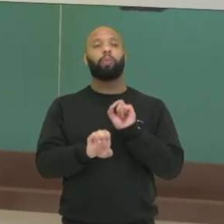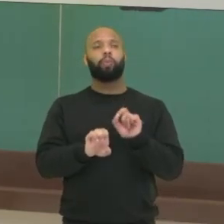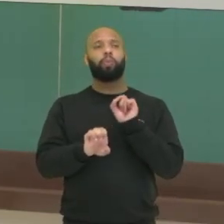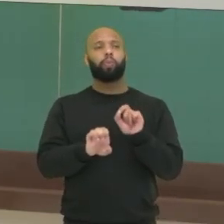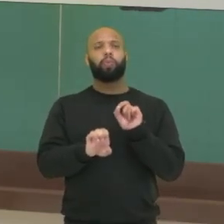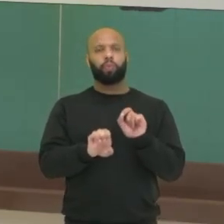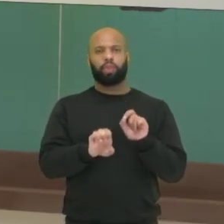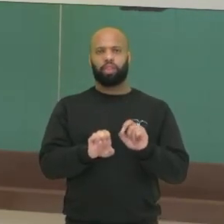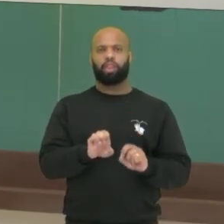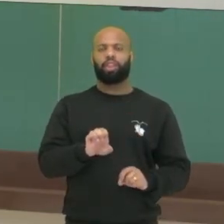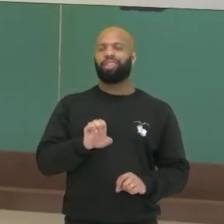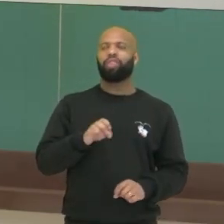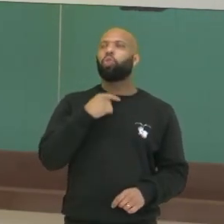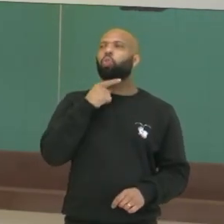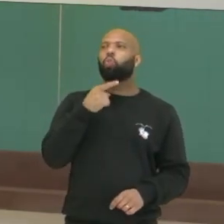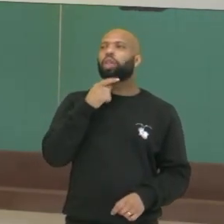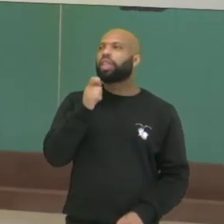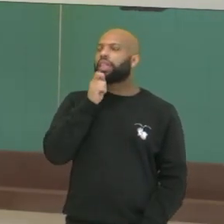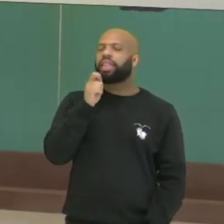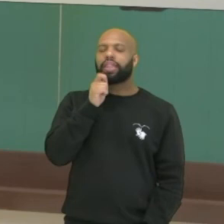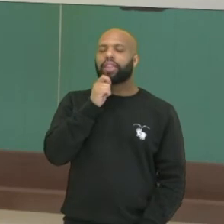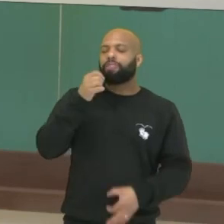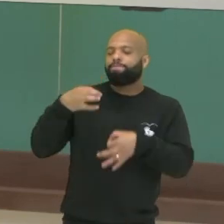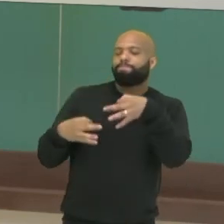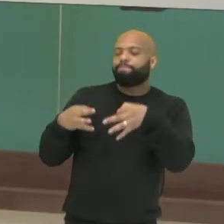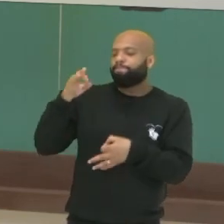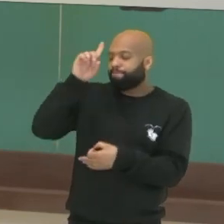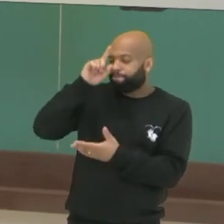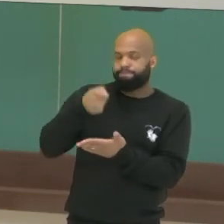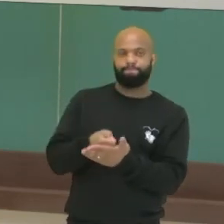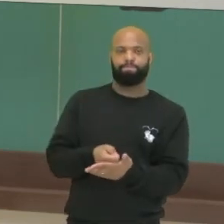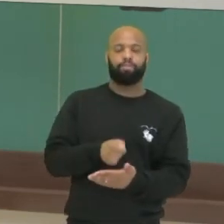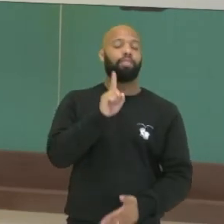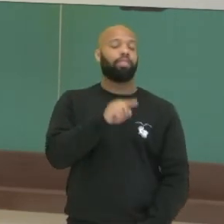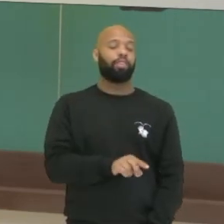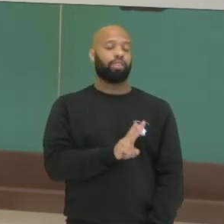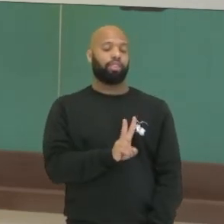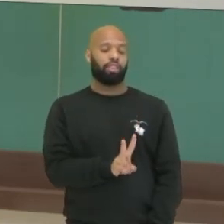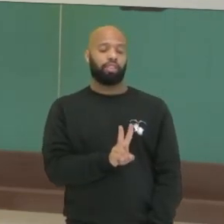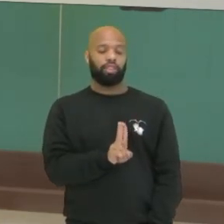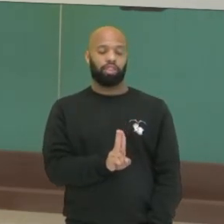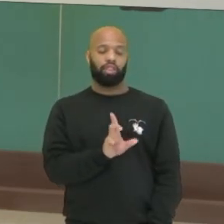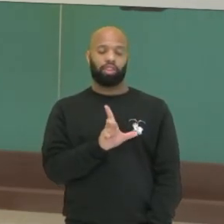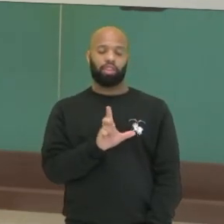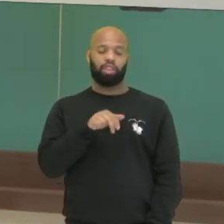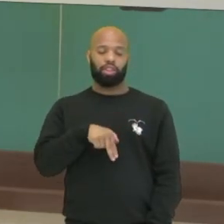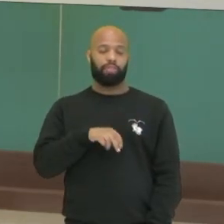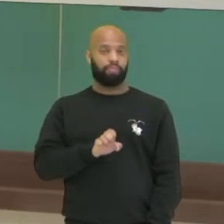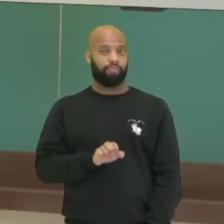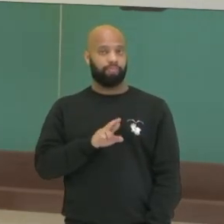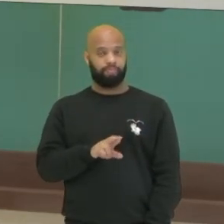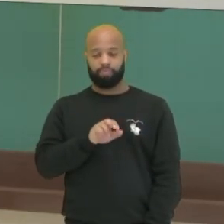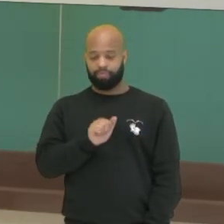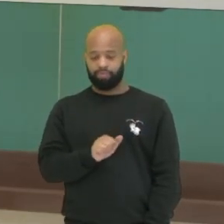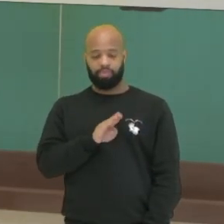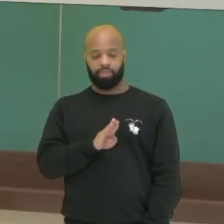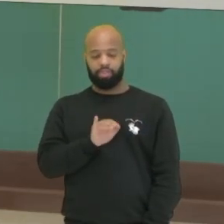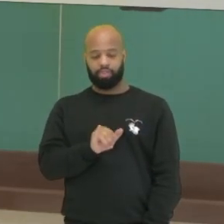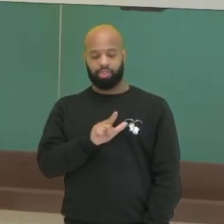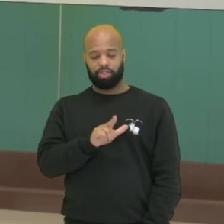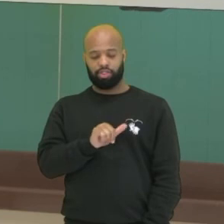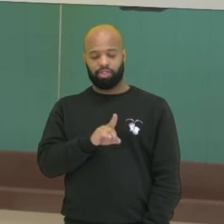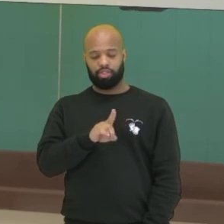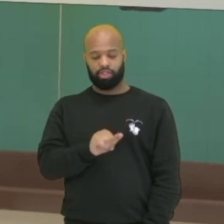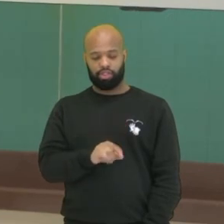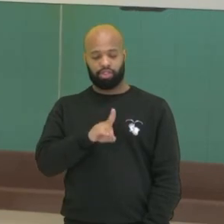do poder de julgamento de uma criança. Será que ela tem esse poder de julgamento tão bom assim para perceber o que